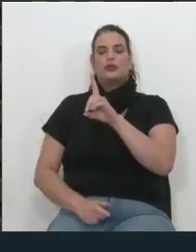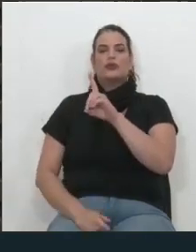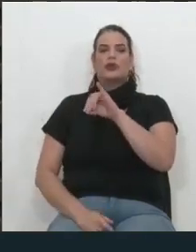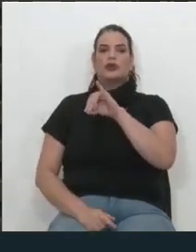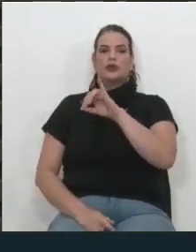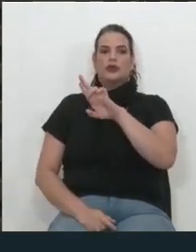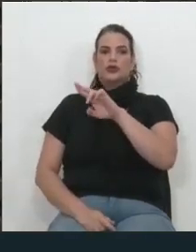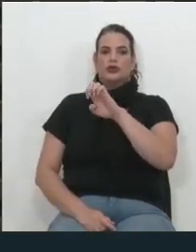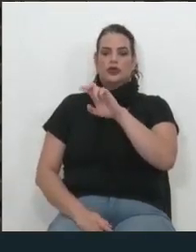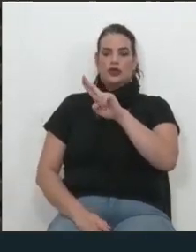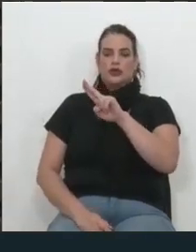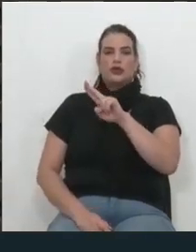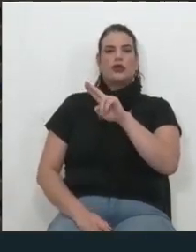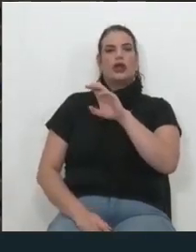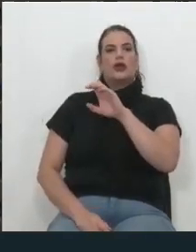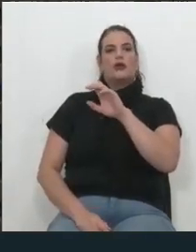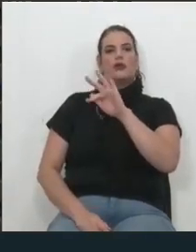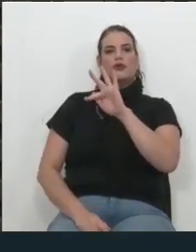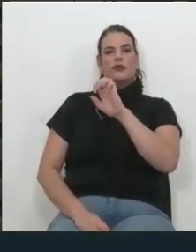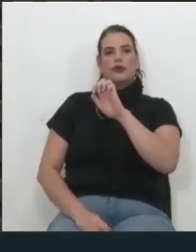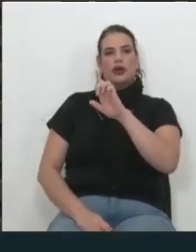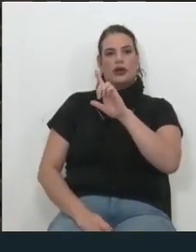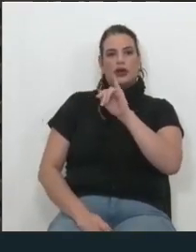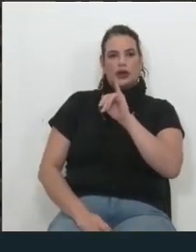é um dos que